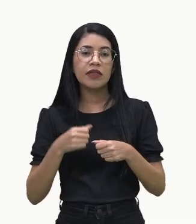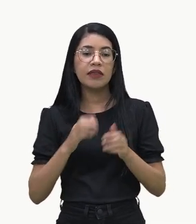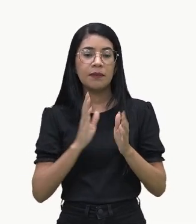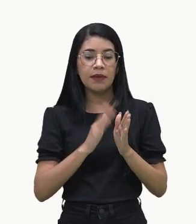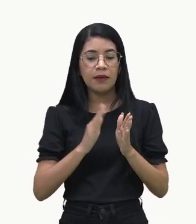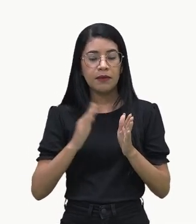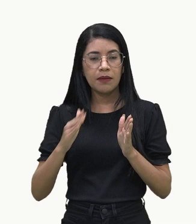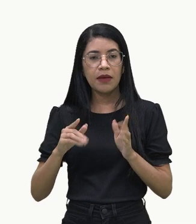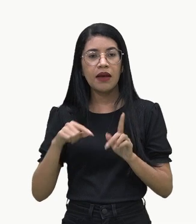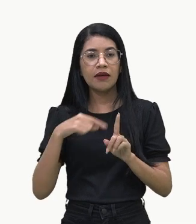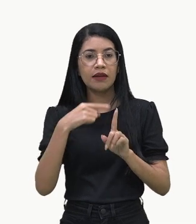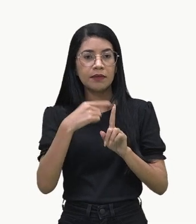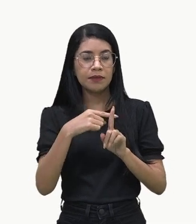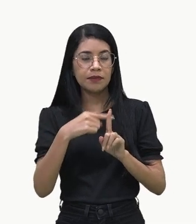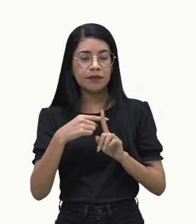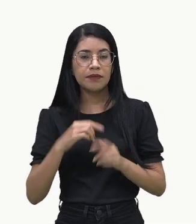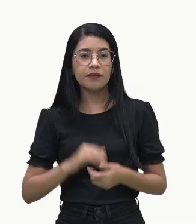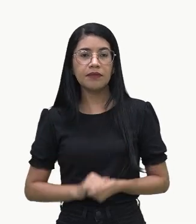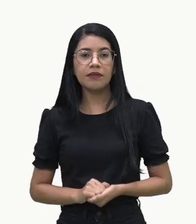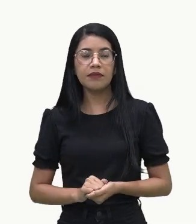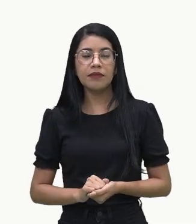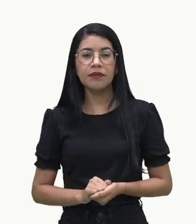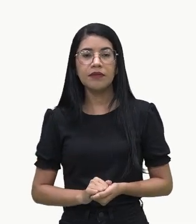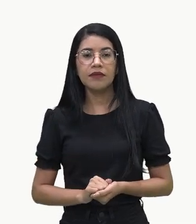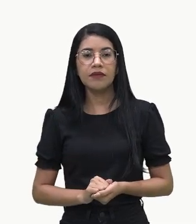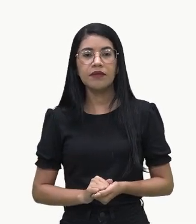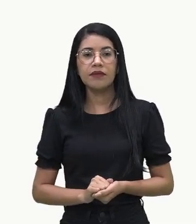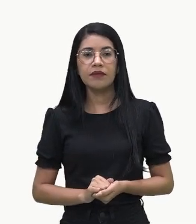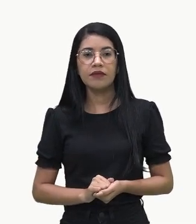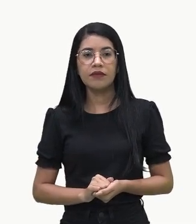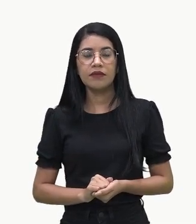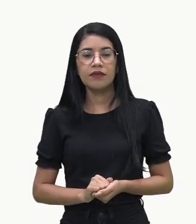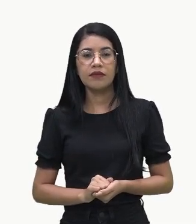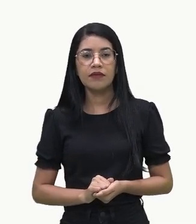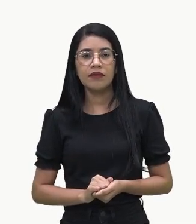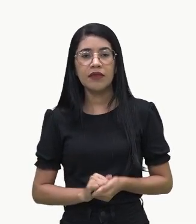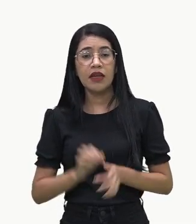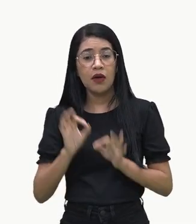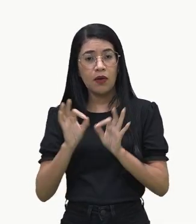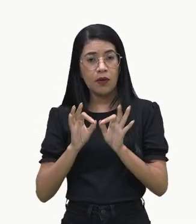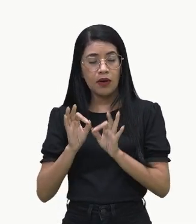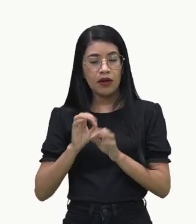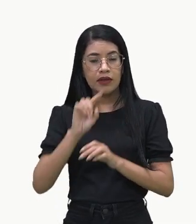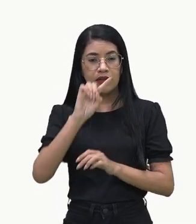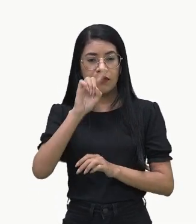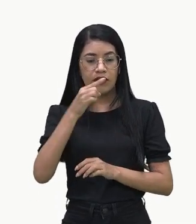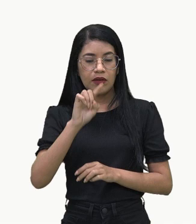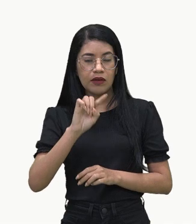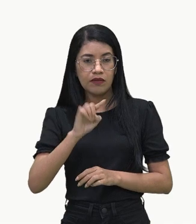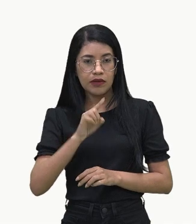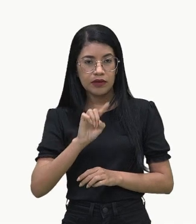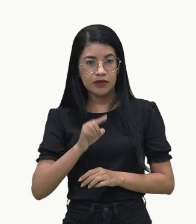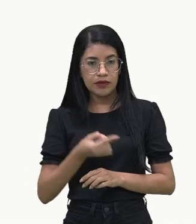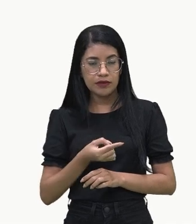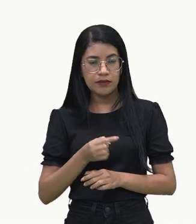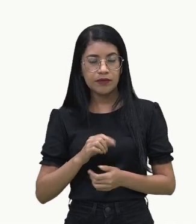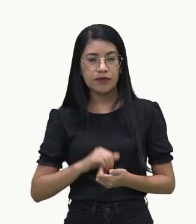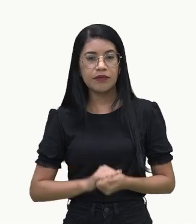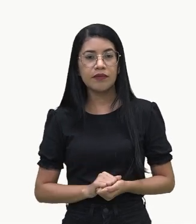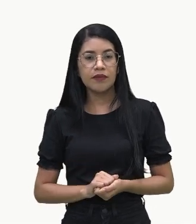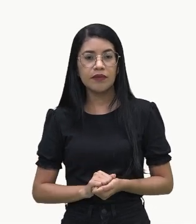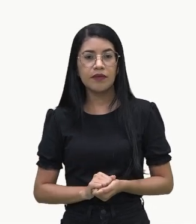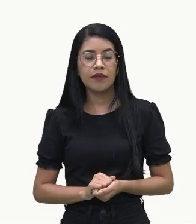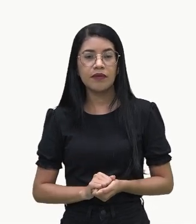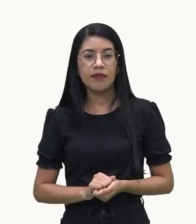a adição. Então, fazendo agora, ó, vírgula embaixo de vírgula. E a vírgula aqui